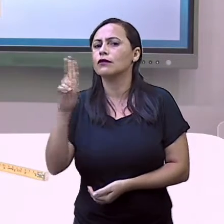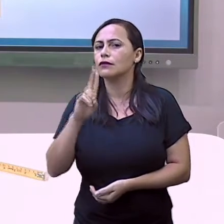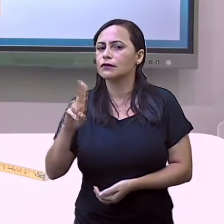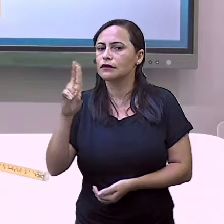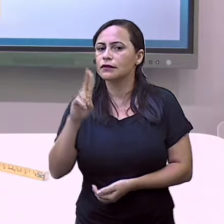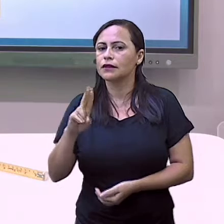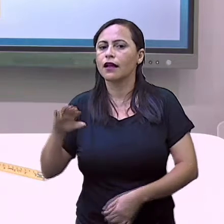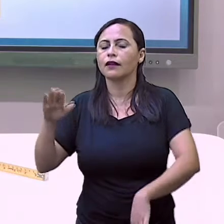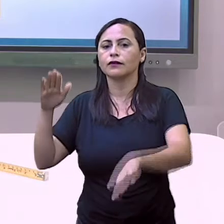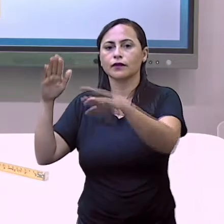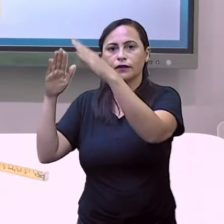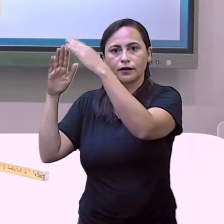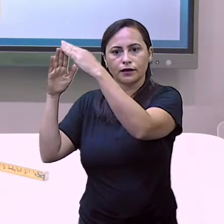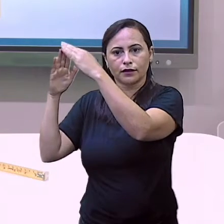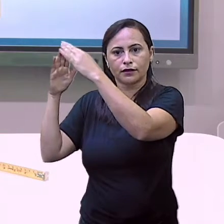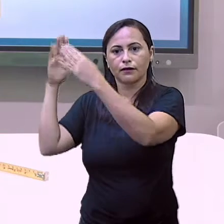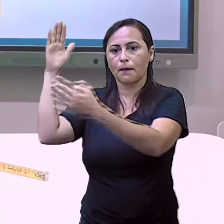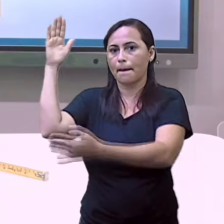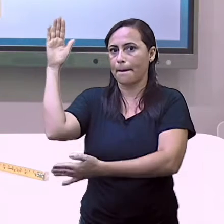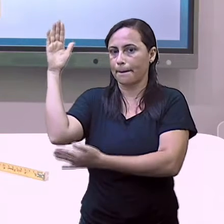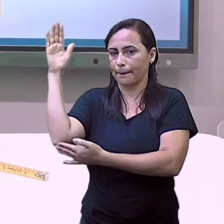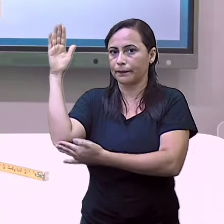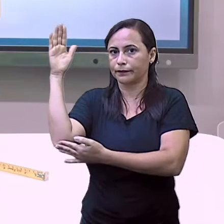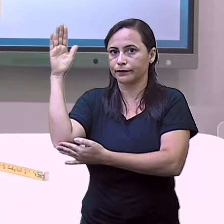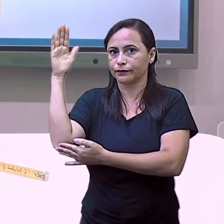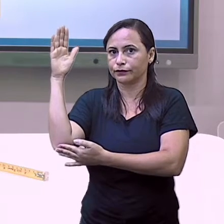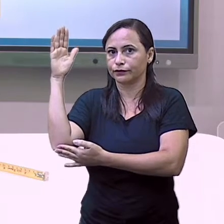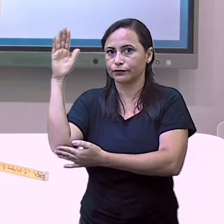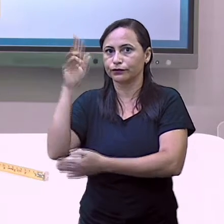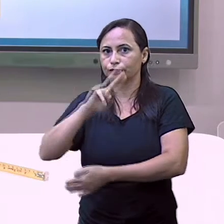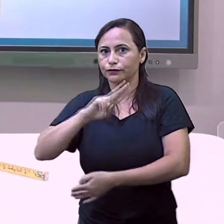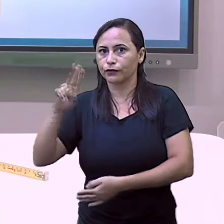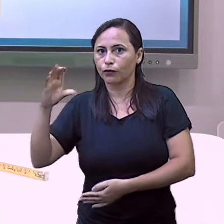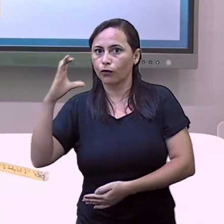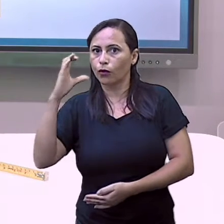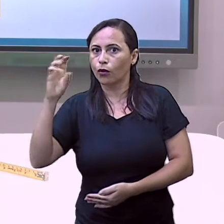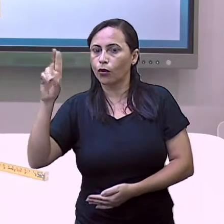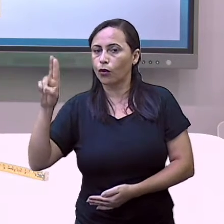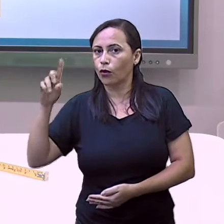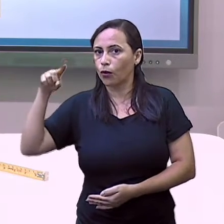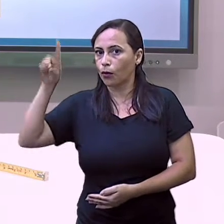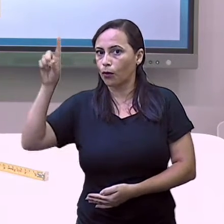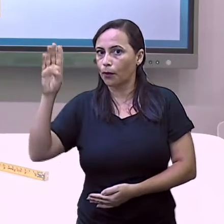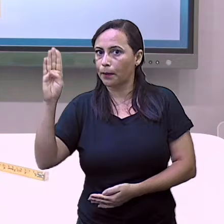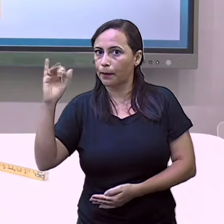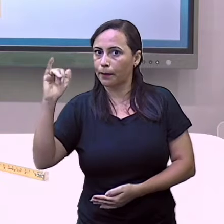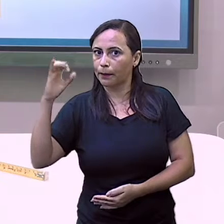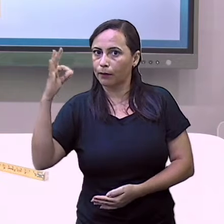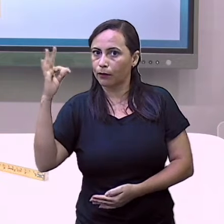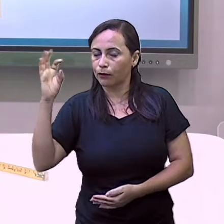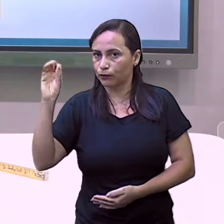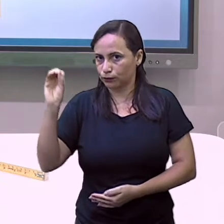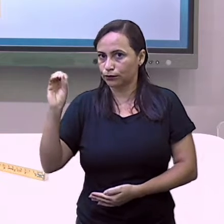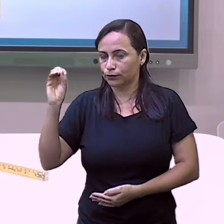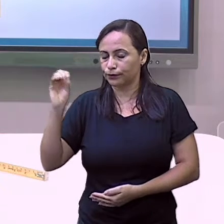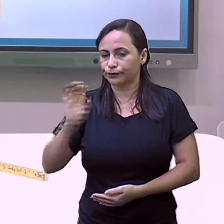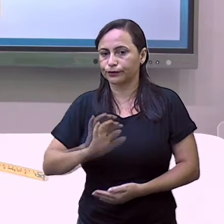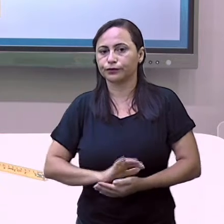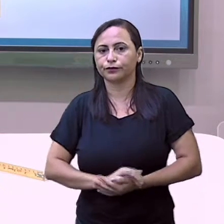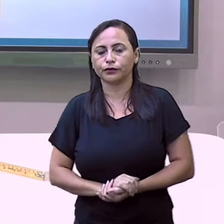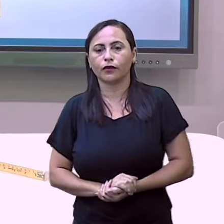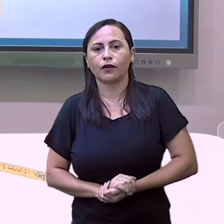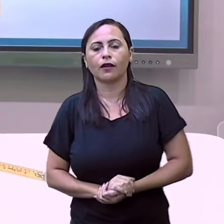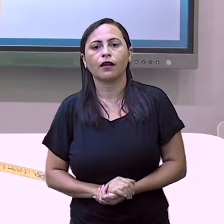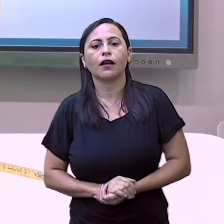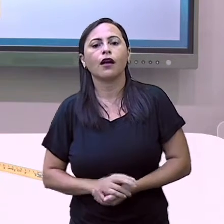então, da ponta do dedo até o seu cotovelo. Essa era uma maneira que os egípcios utilizavam